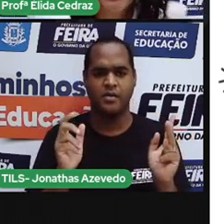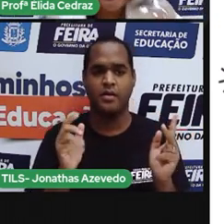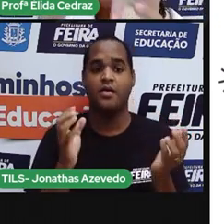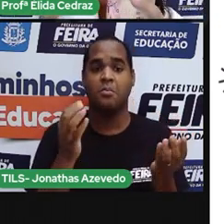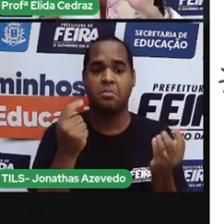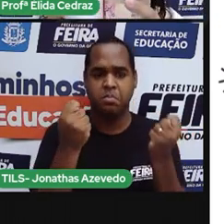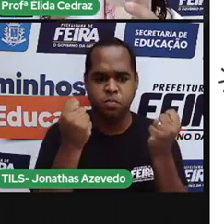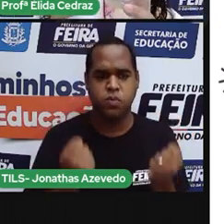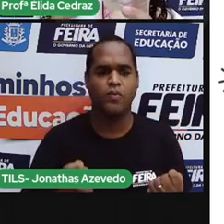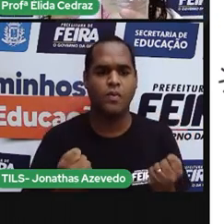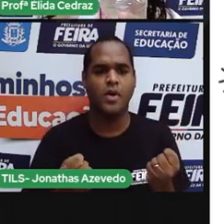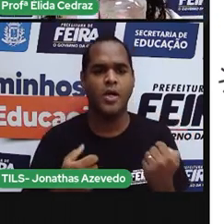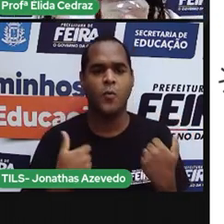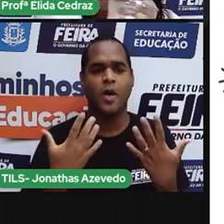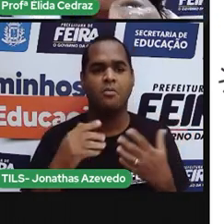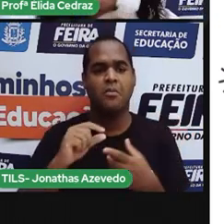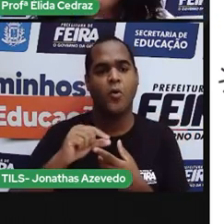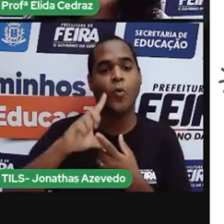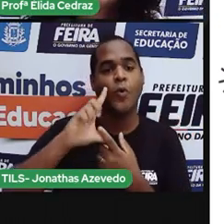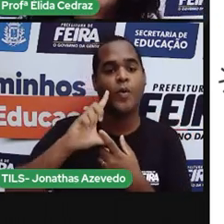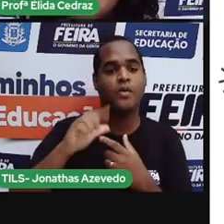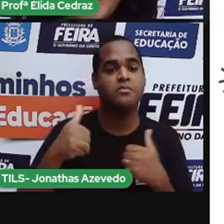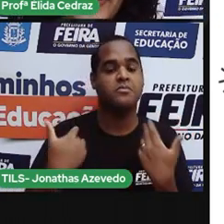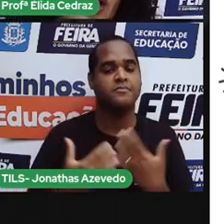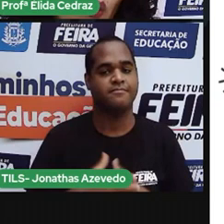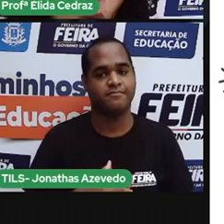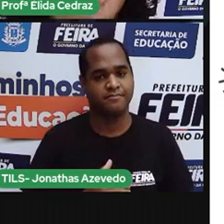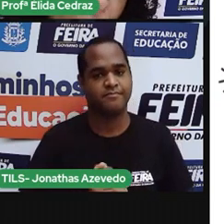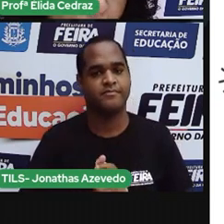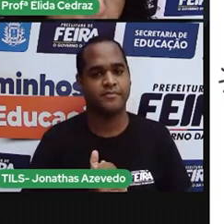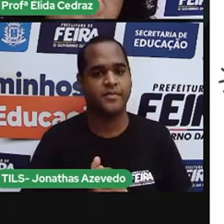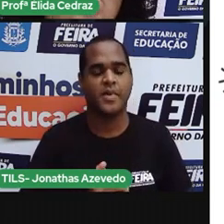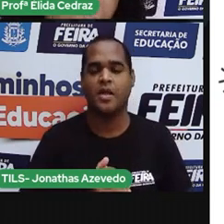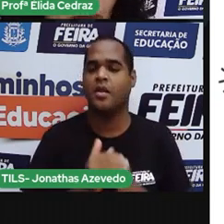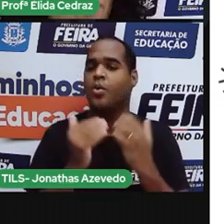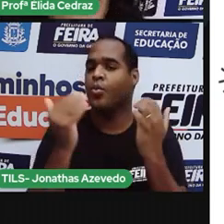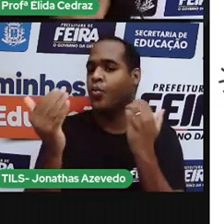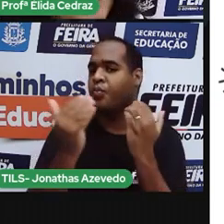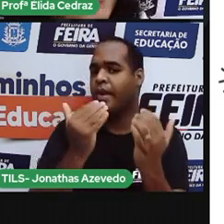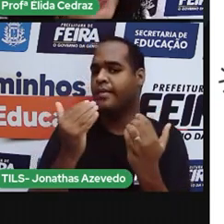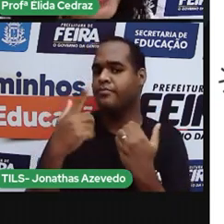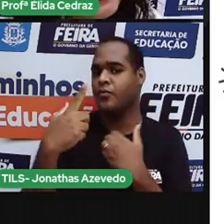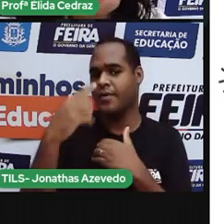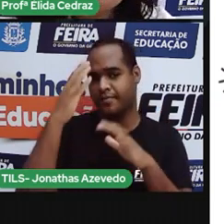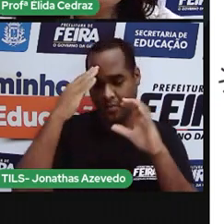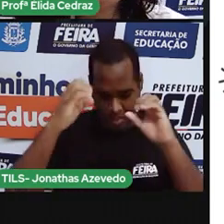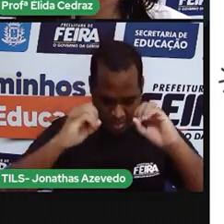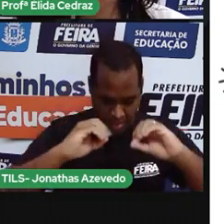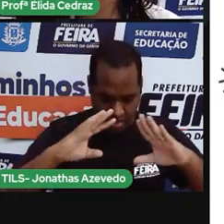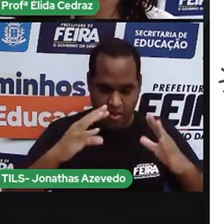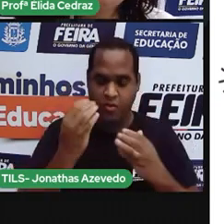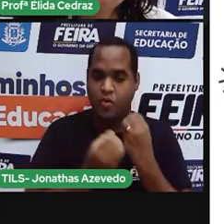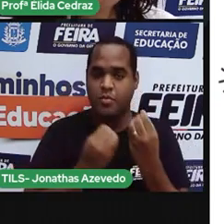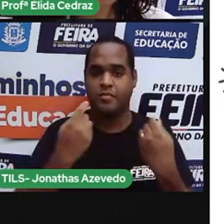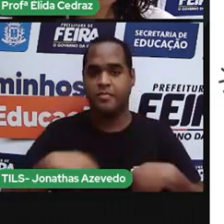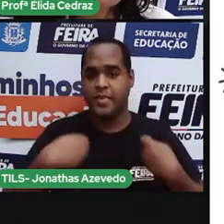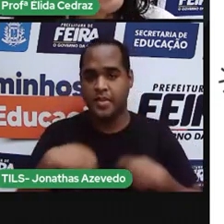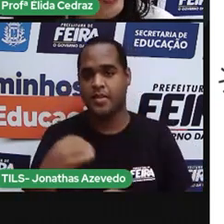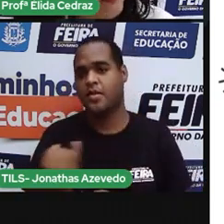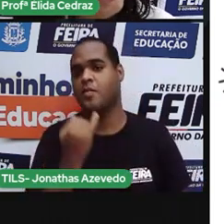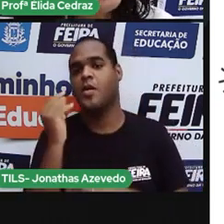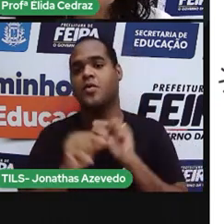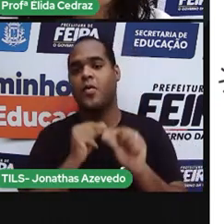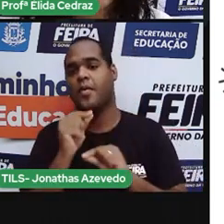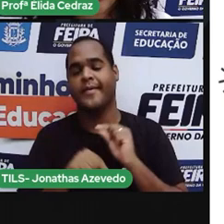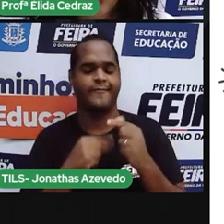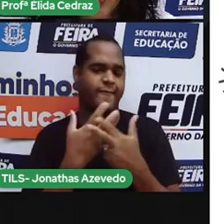pesa mais, quem é maior. Então, para comparar, nós precisamos de